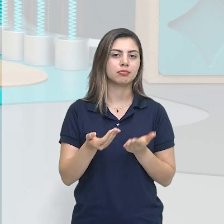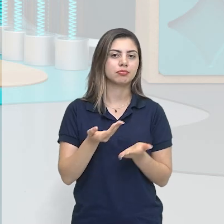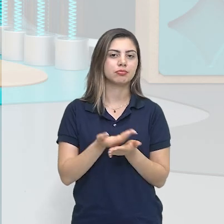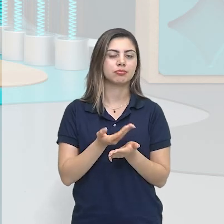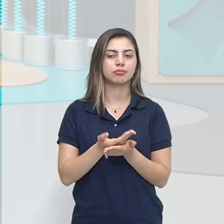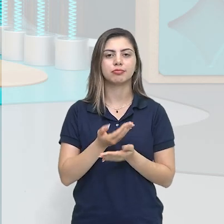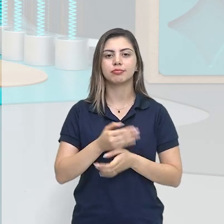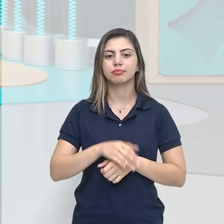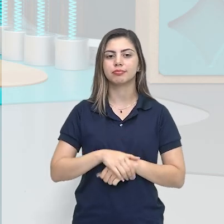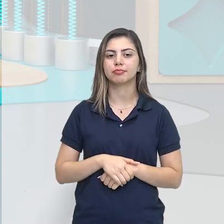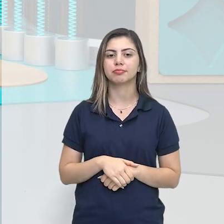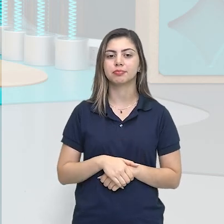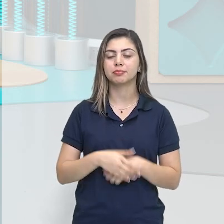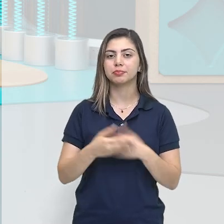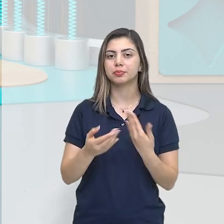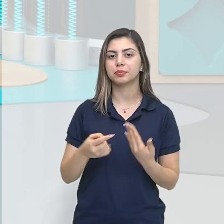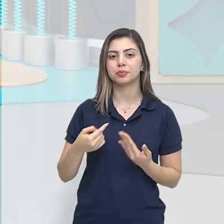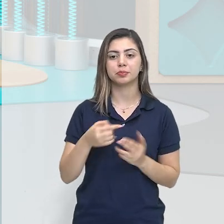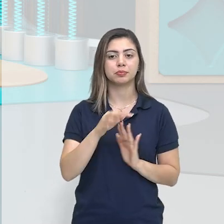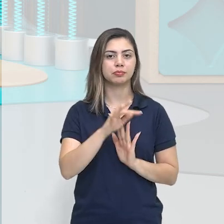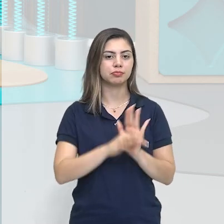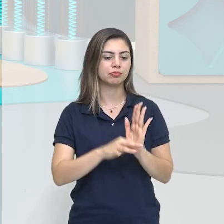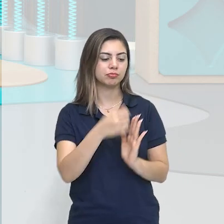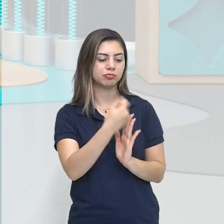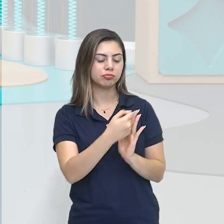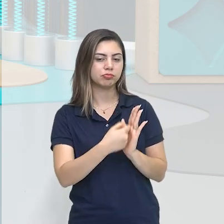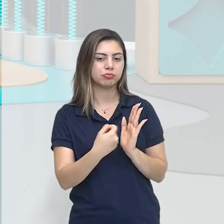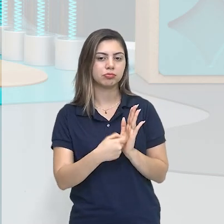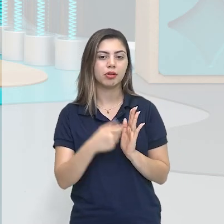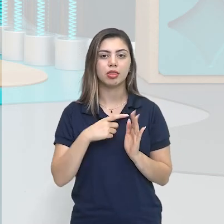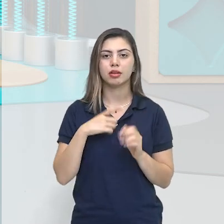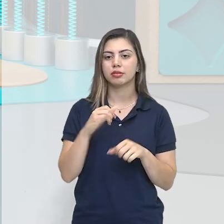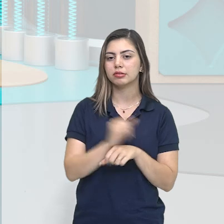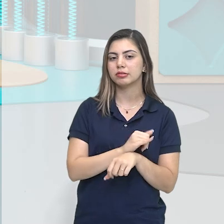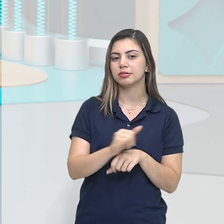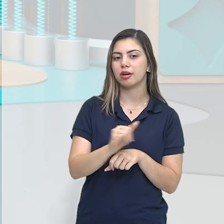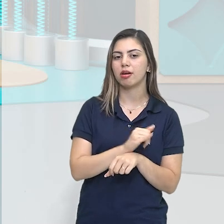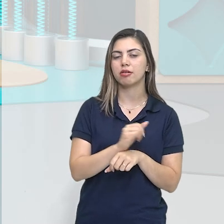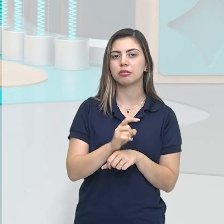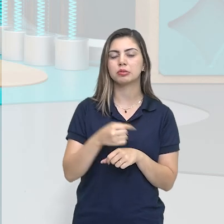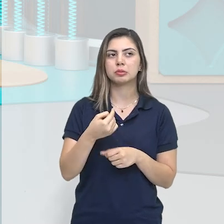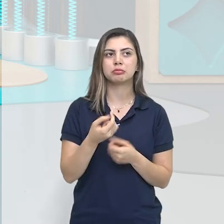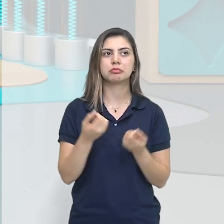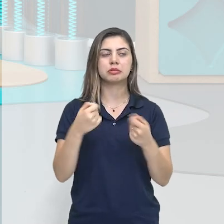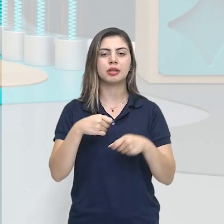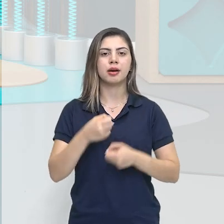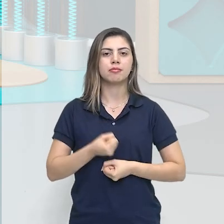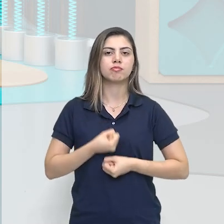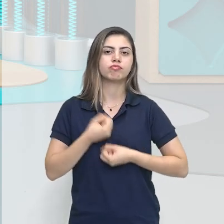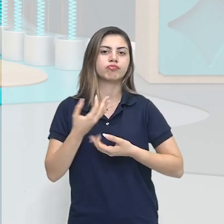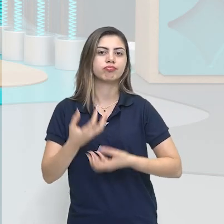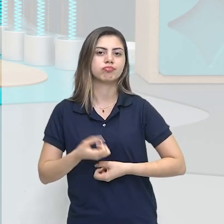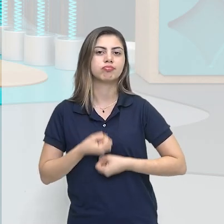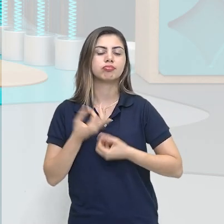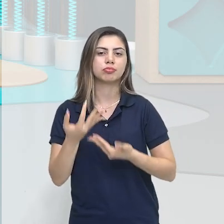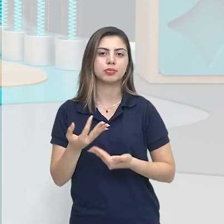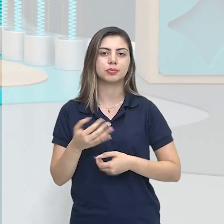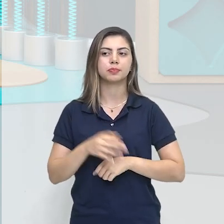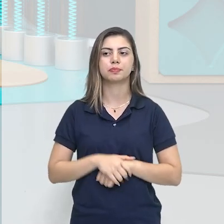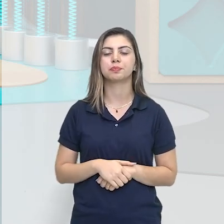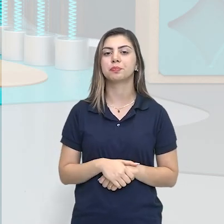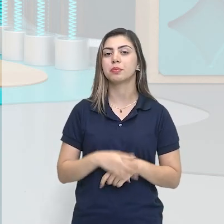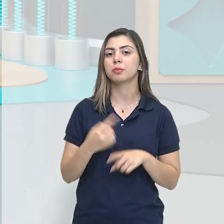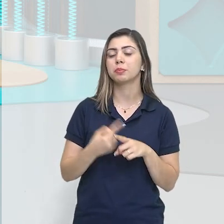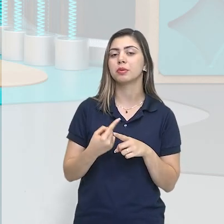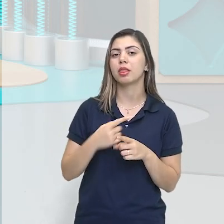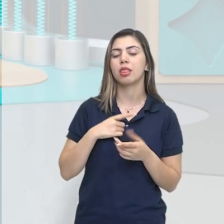lá. Então, durante a produção textual, muitas vezes utilizamos recursos para expressar algum sentido além do óbvio. Por quê? Porque